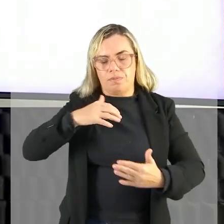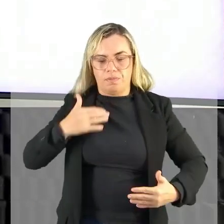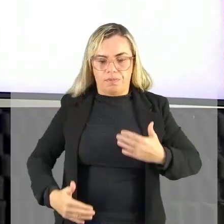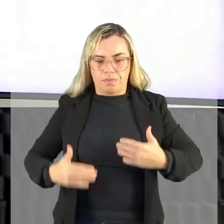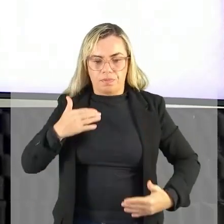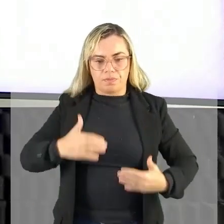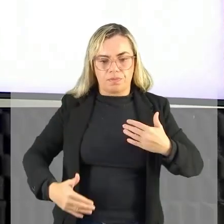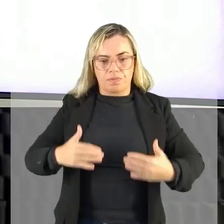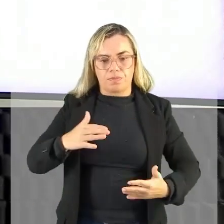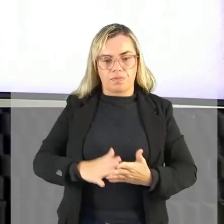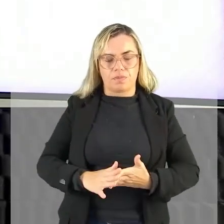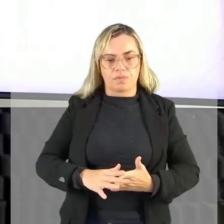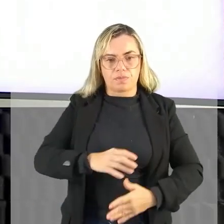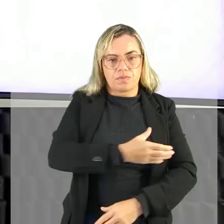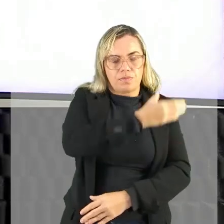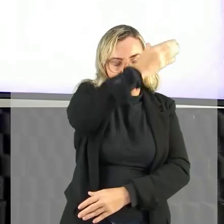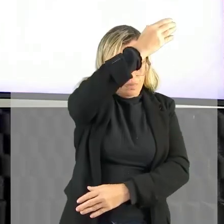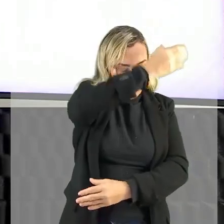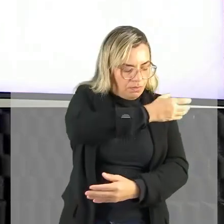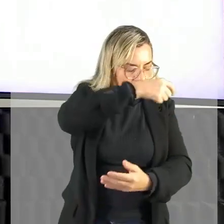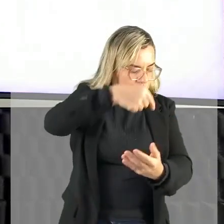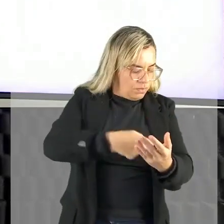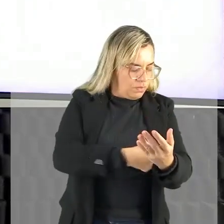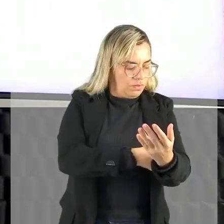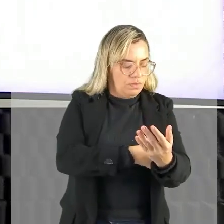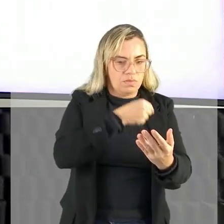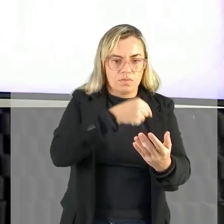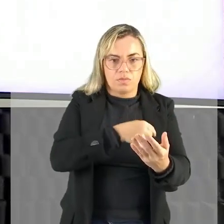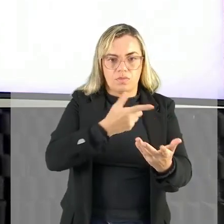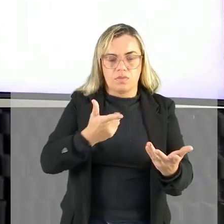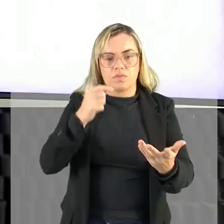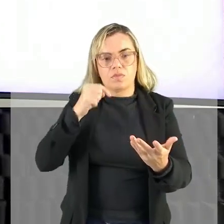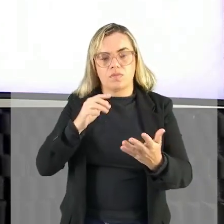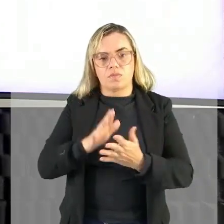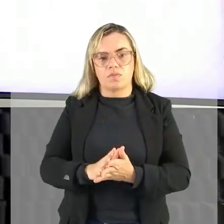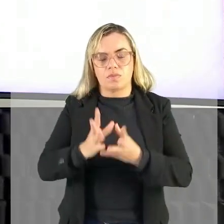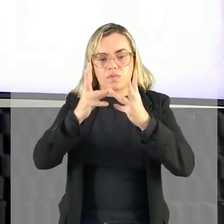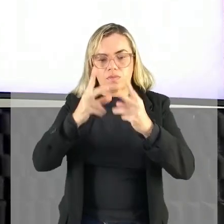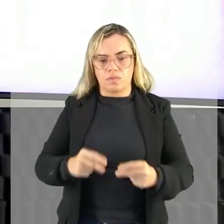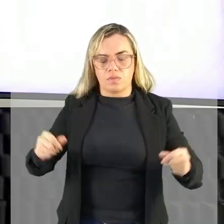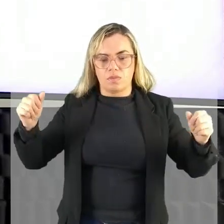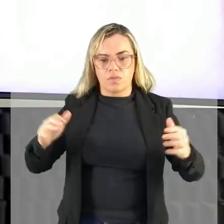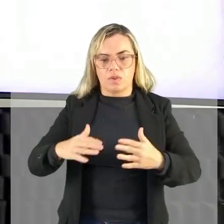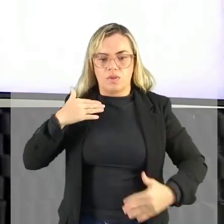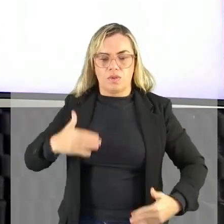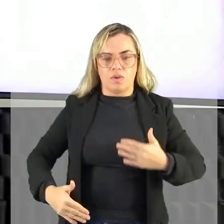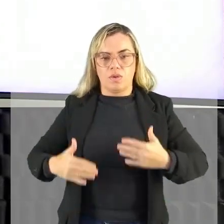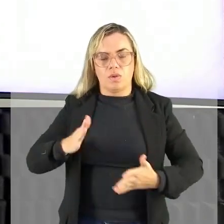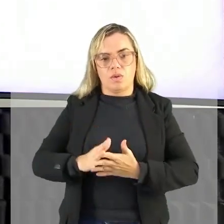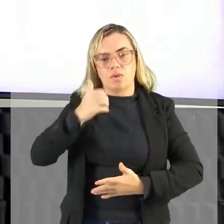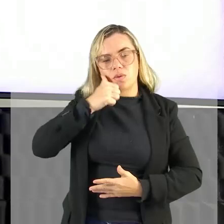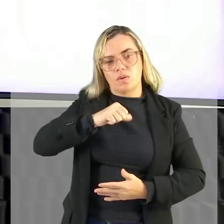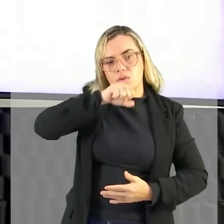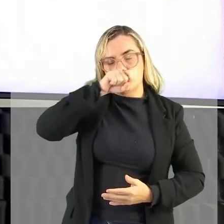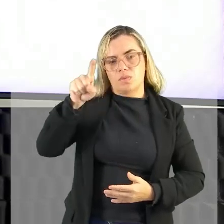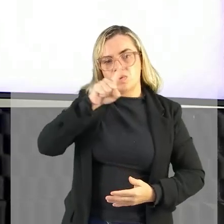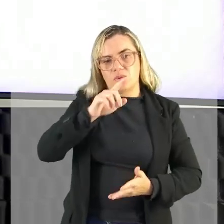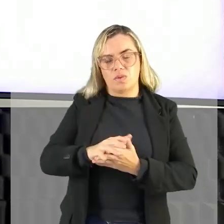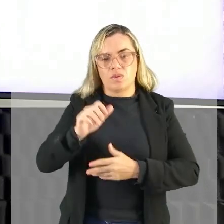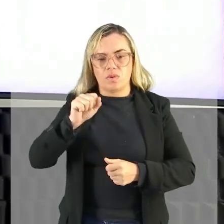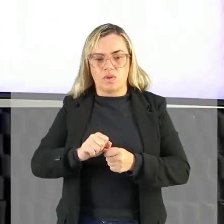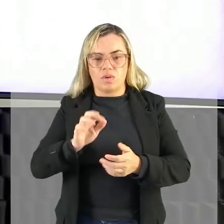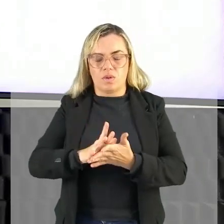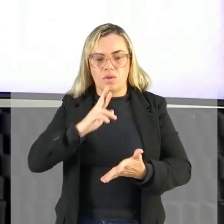soro é utilizado para destruir aquele antígeno para que o corpo da mãe não produza, né,